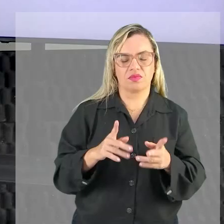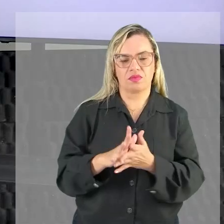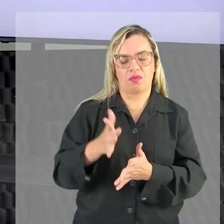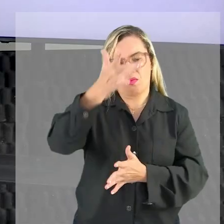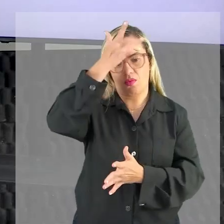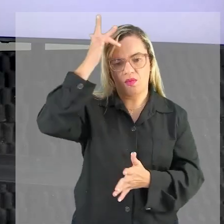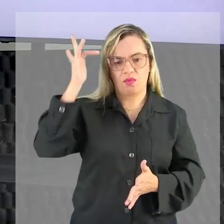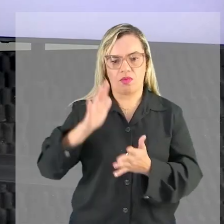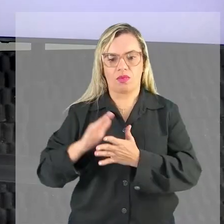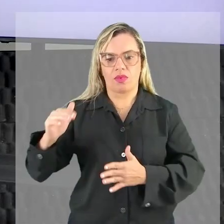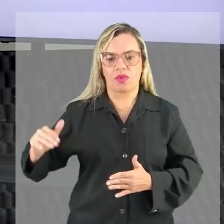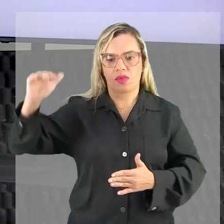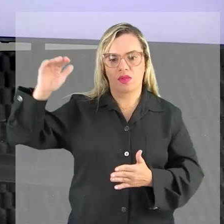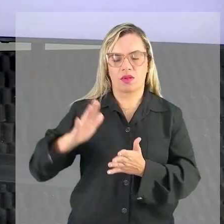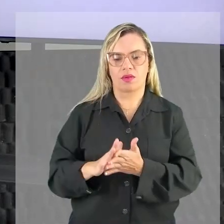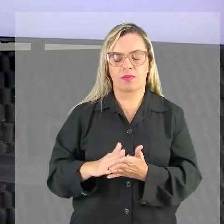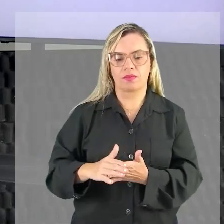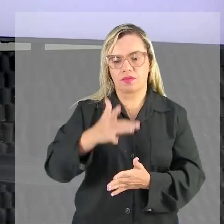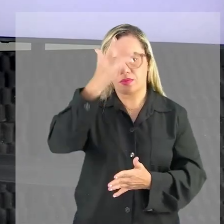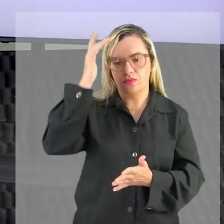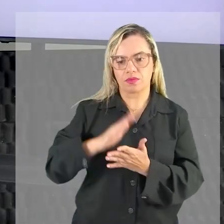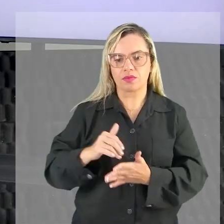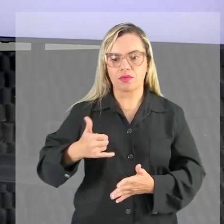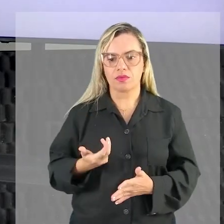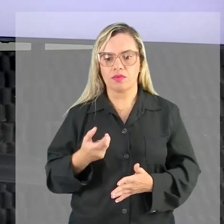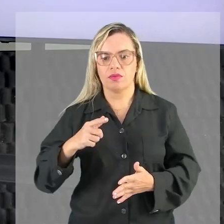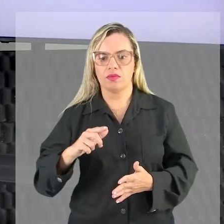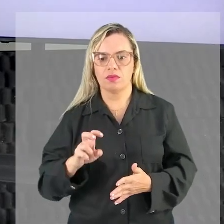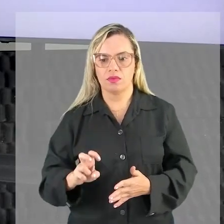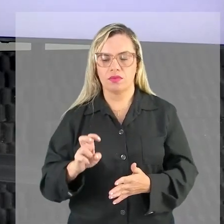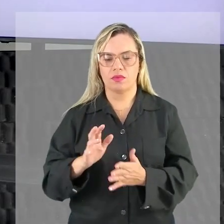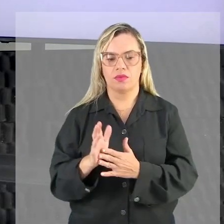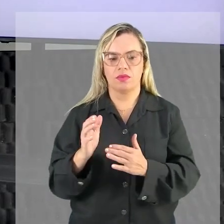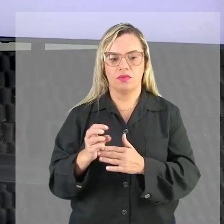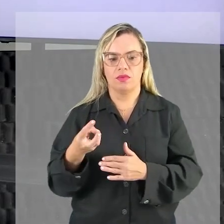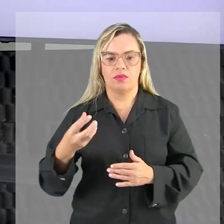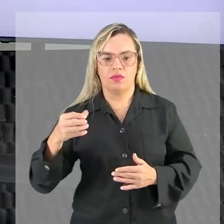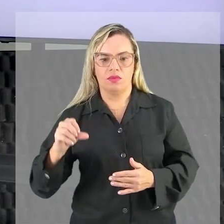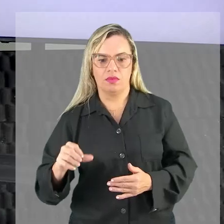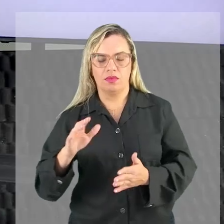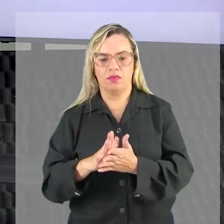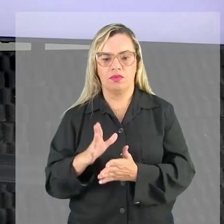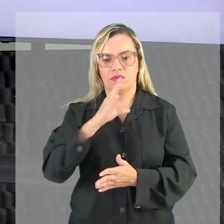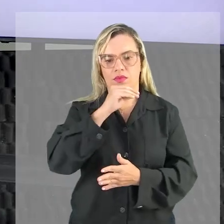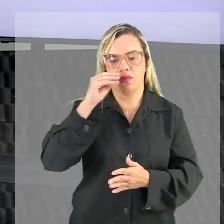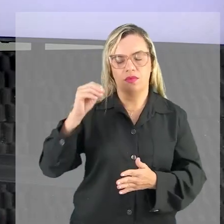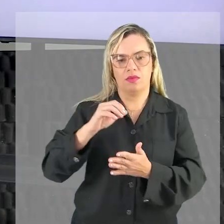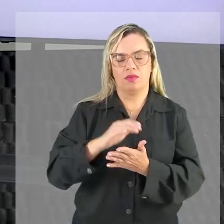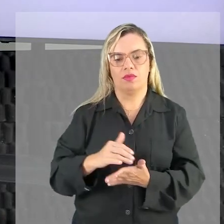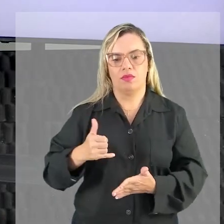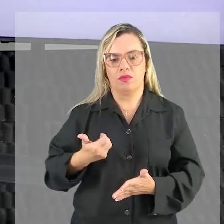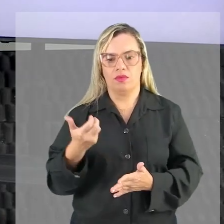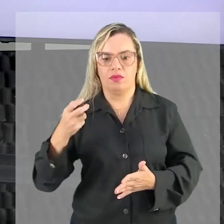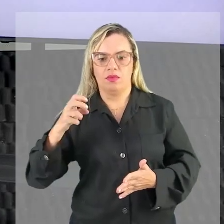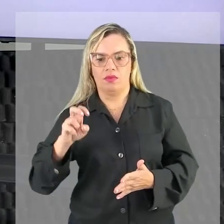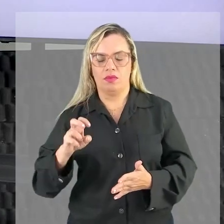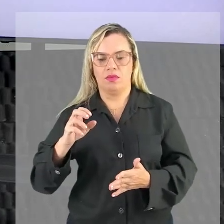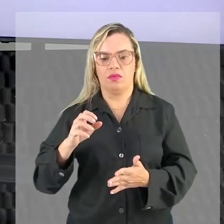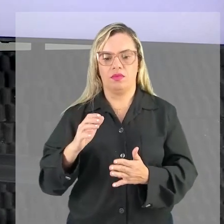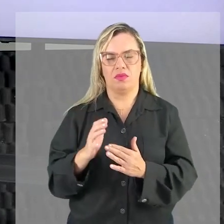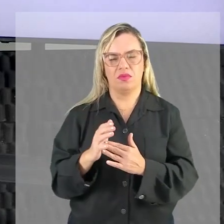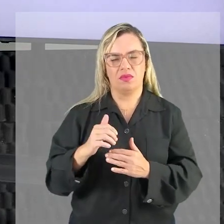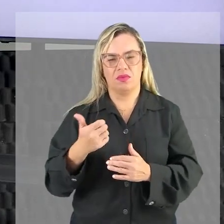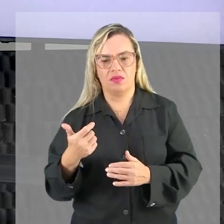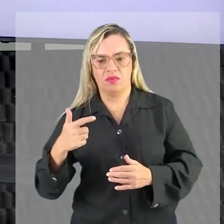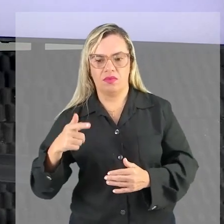anos. Entre os adolescentes de 15 a 17 anos, o principal motivo foi não gostarem ou não